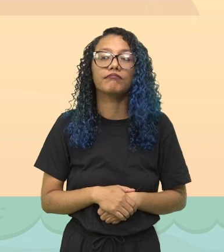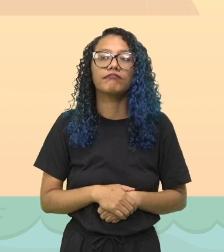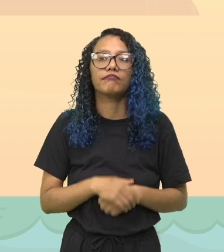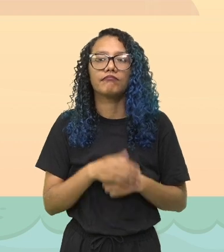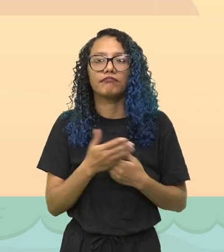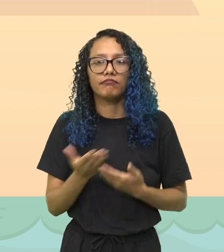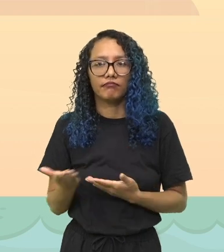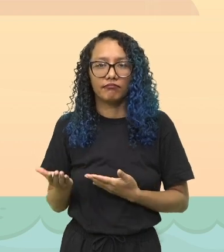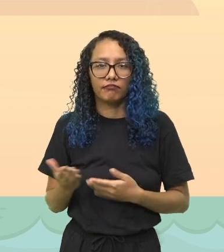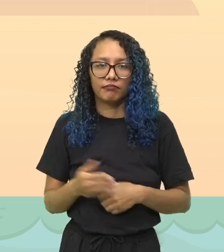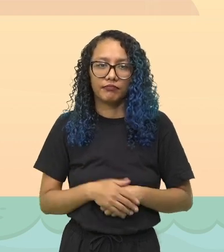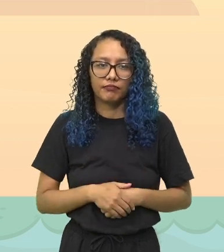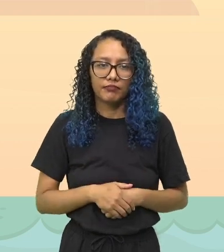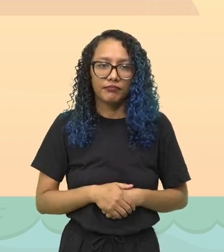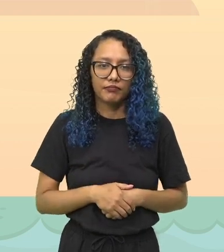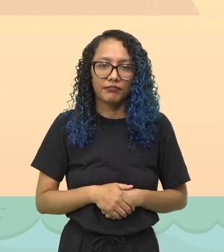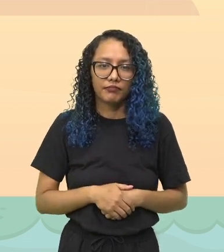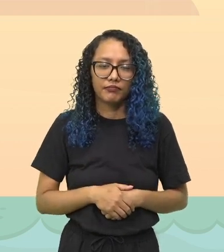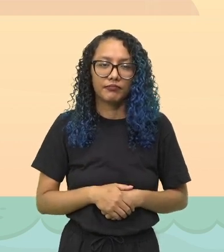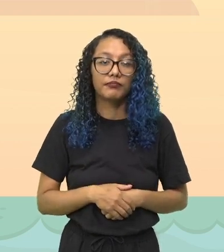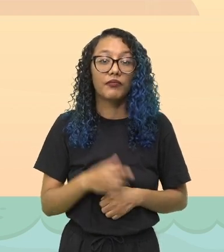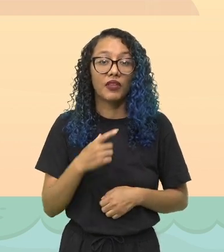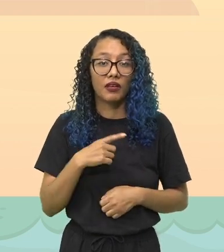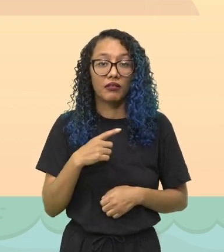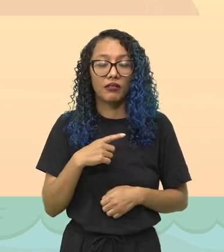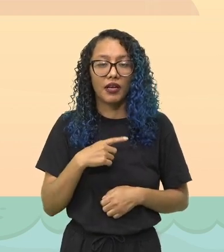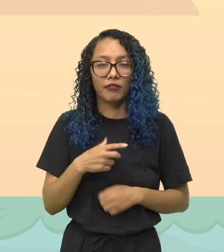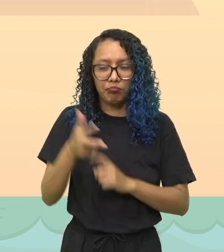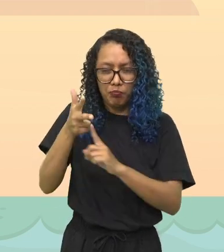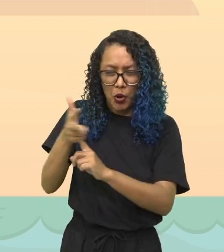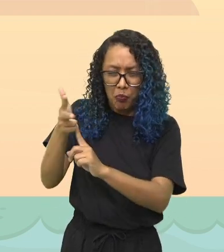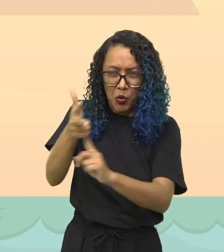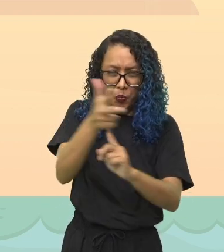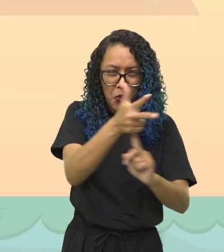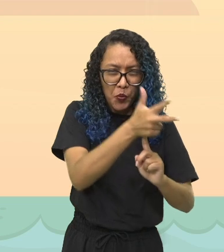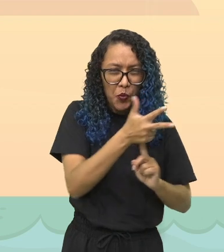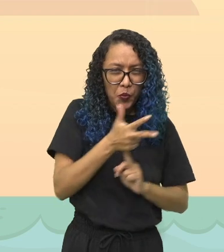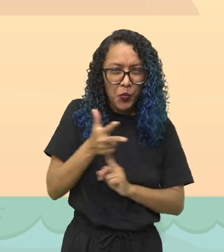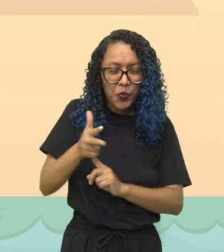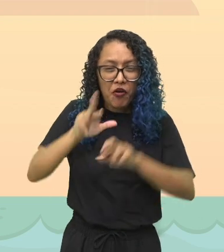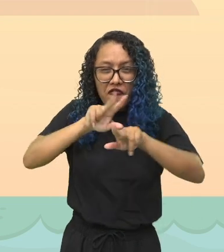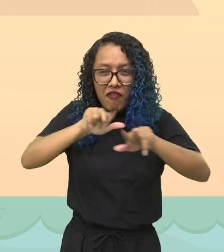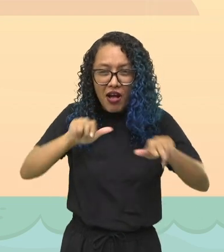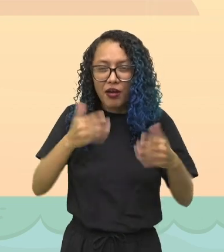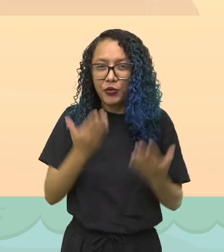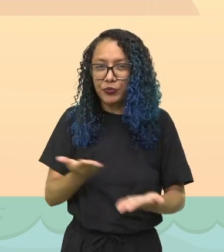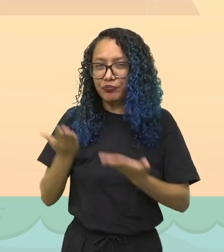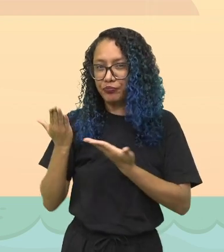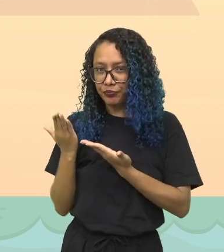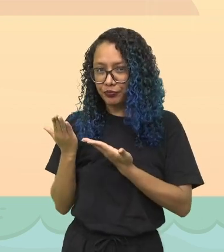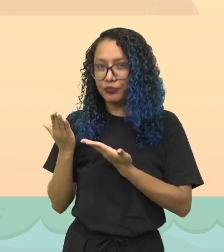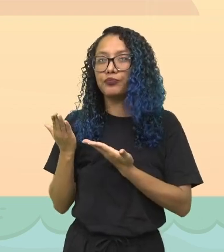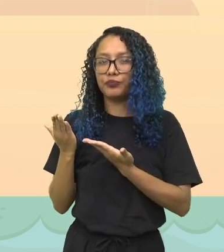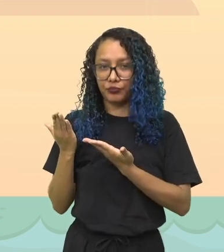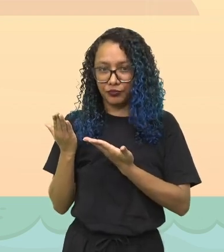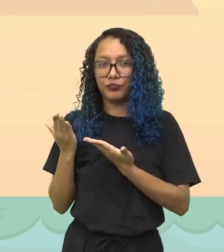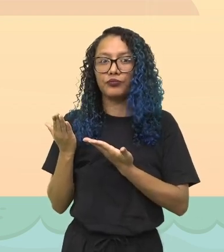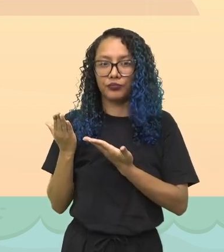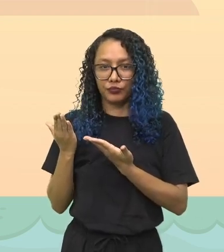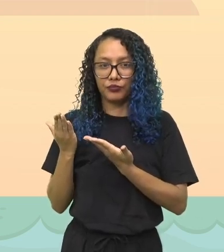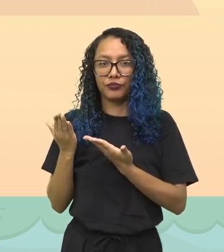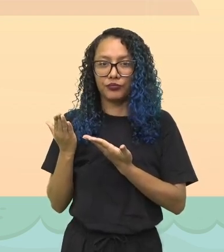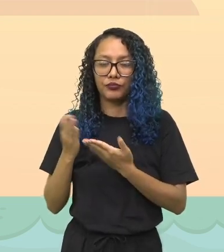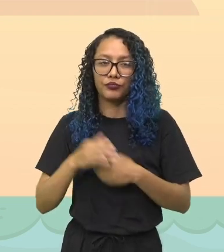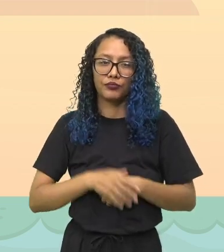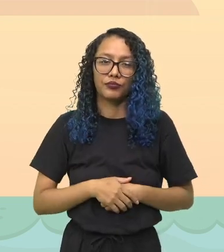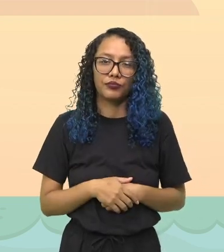aerogeradores, como este que vocês estão vendo. Então, estes aerogeradores, eles são constituídos por uma torre, a